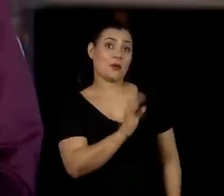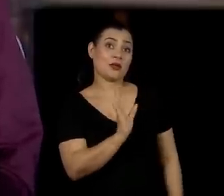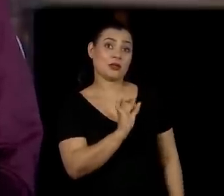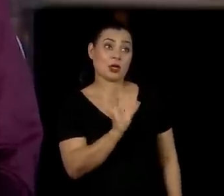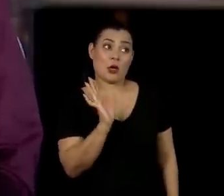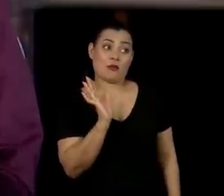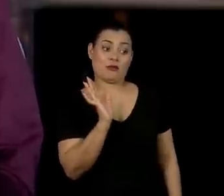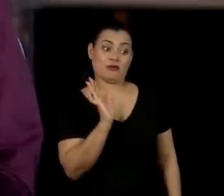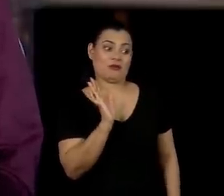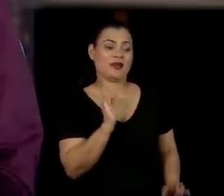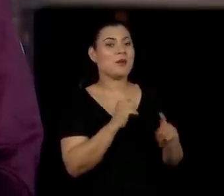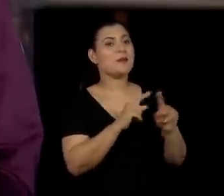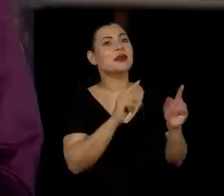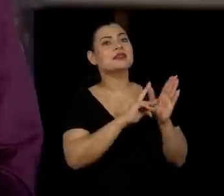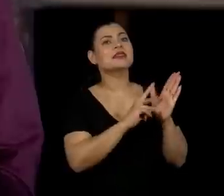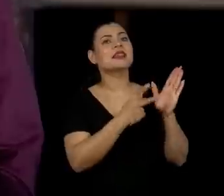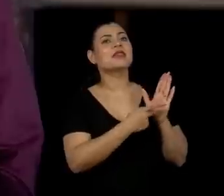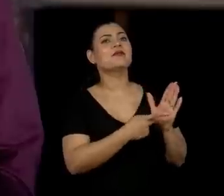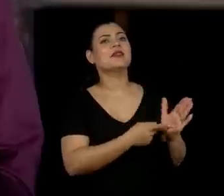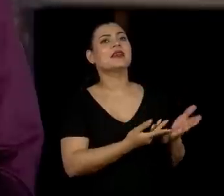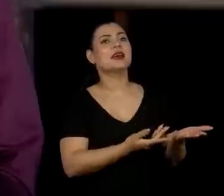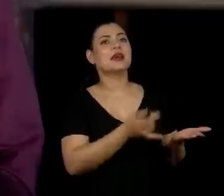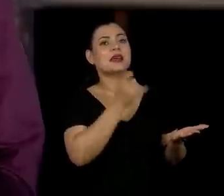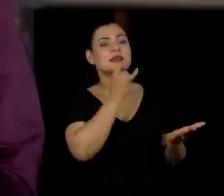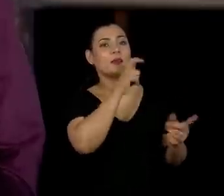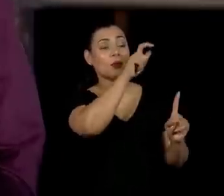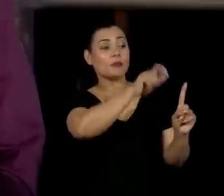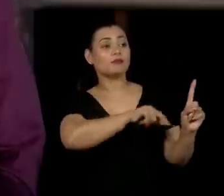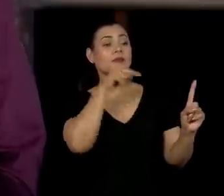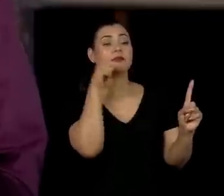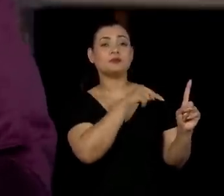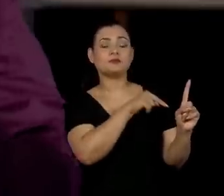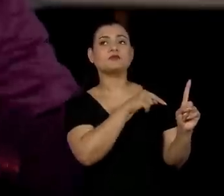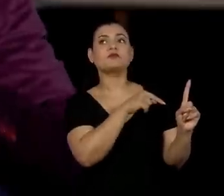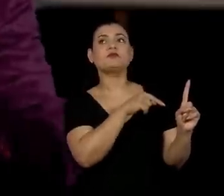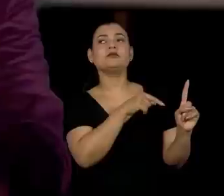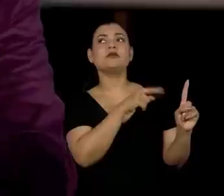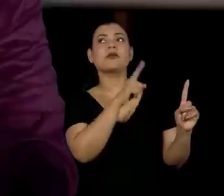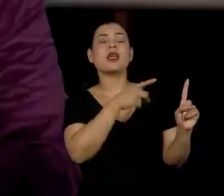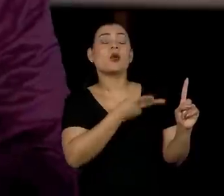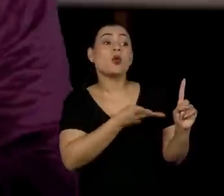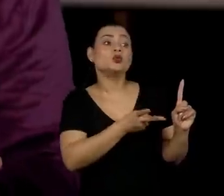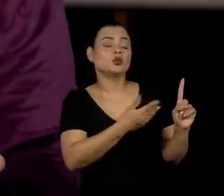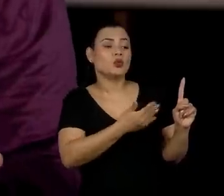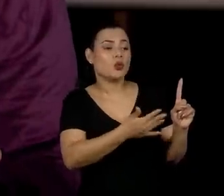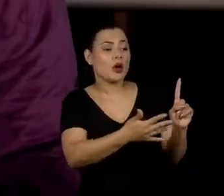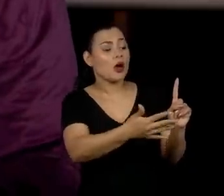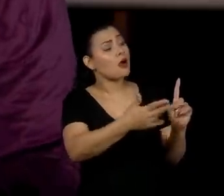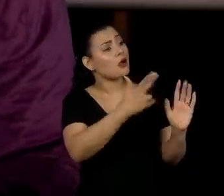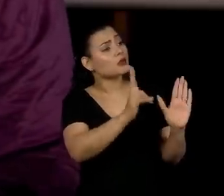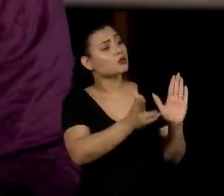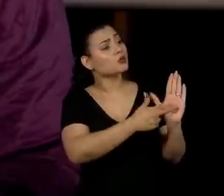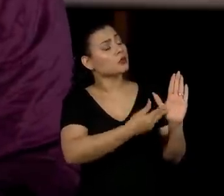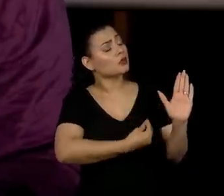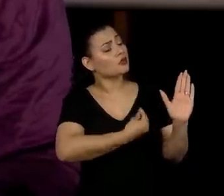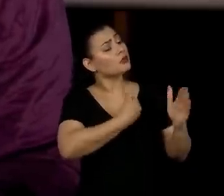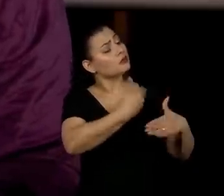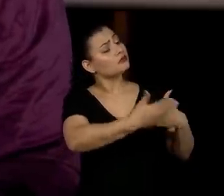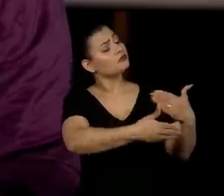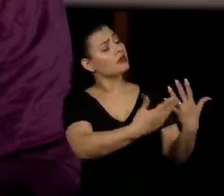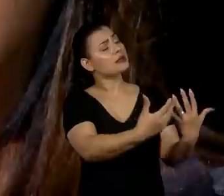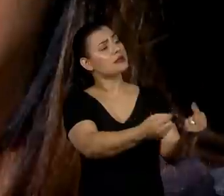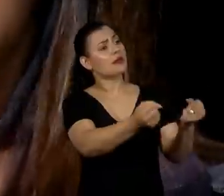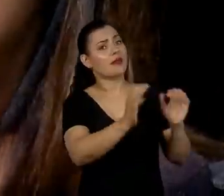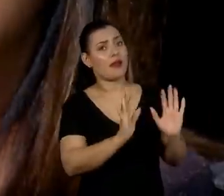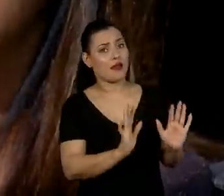O que que significa isso né uma figura é continuar reconhecendo a vida rolando